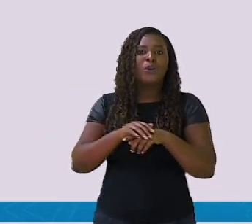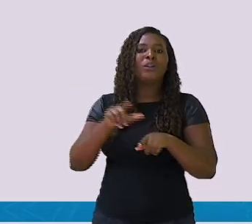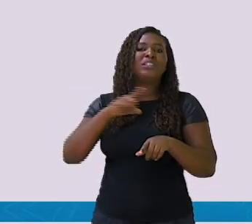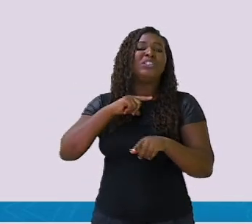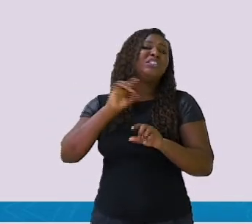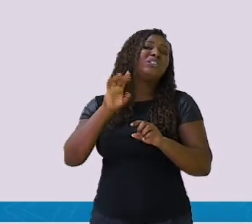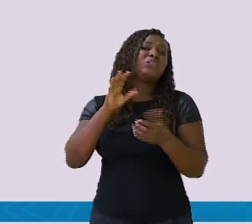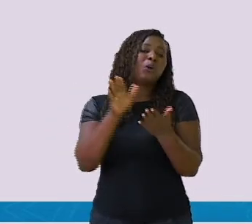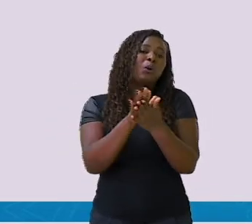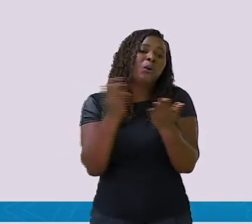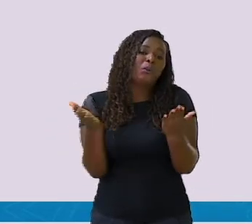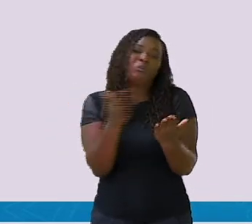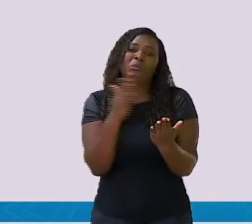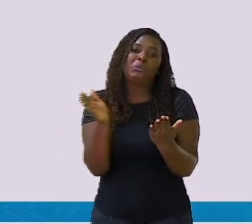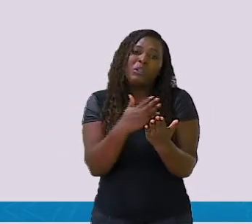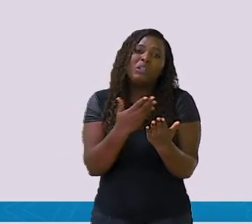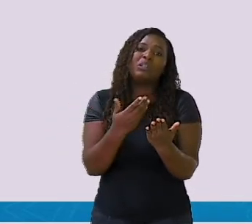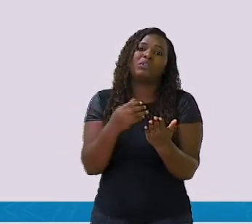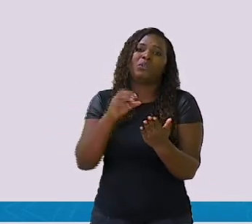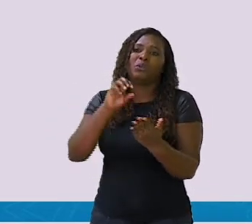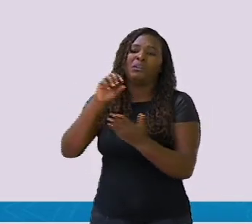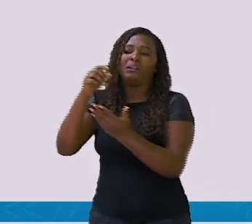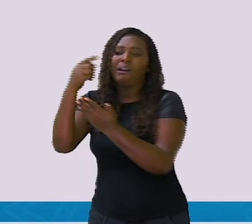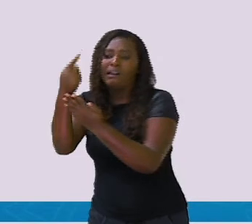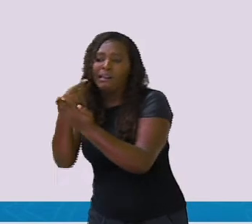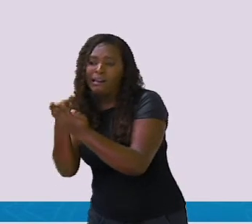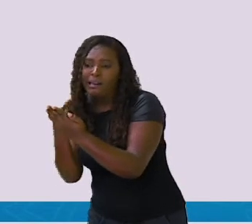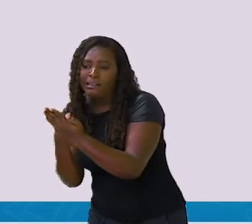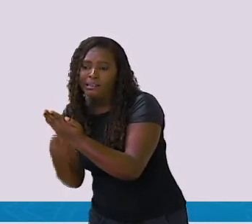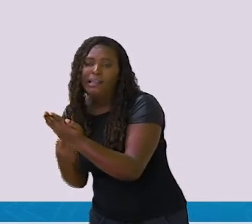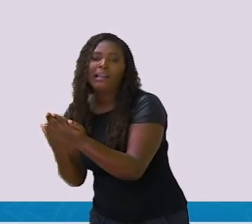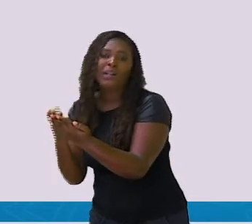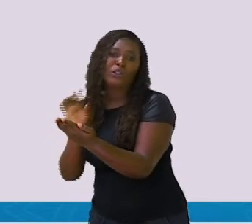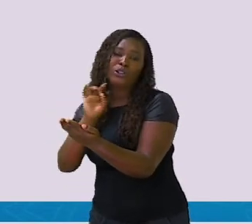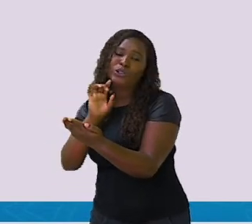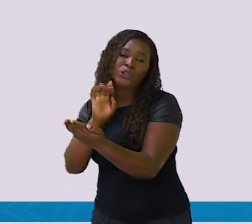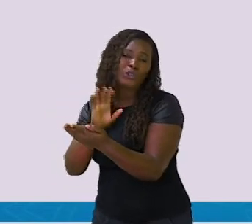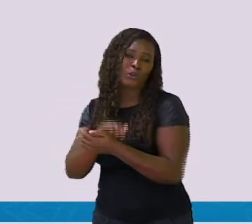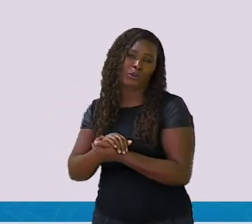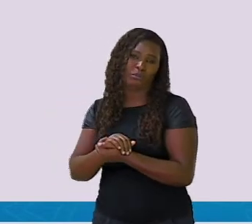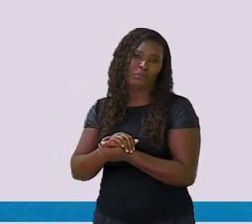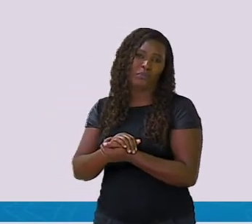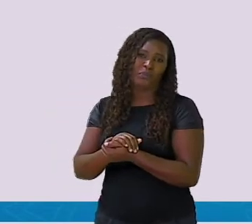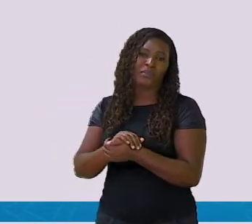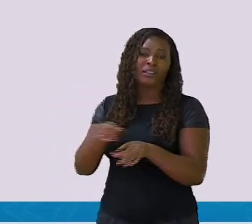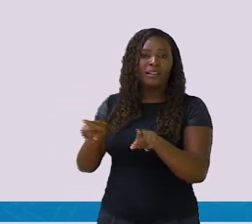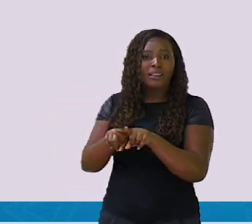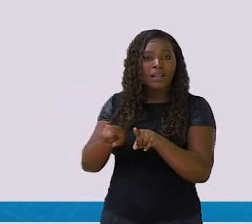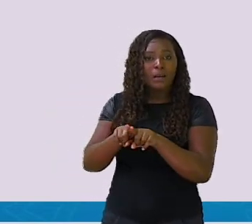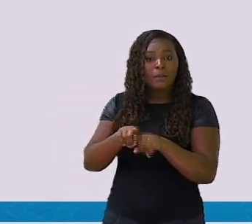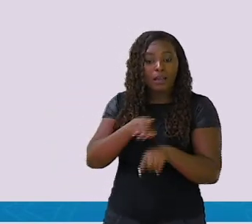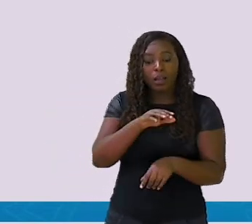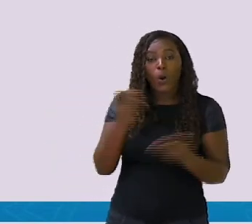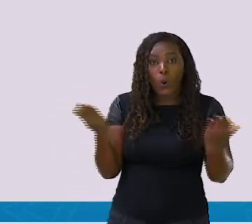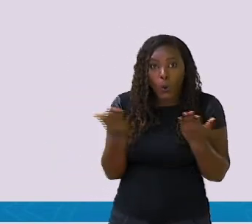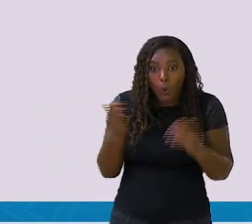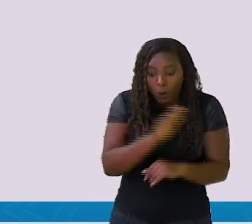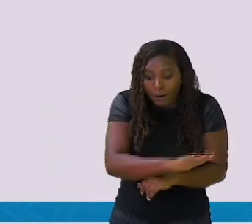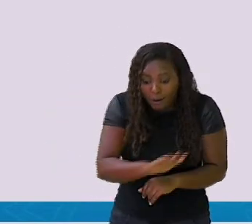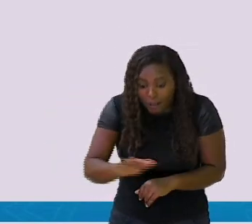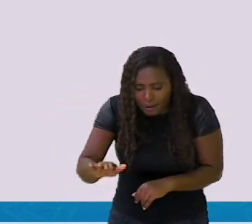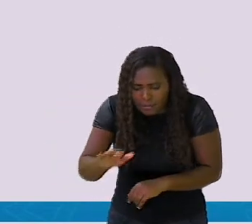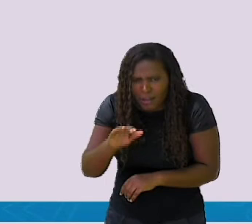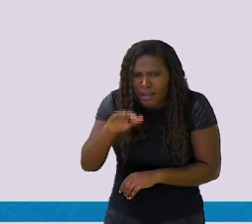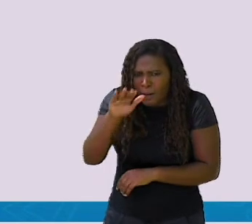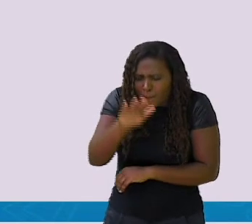hoje isso mudou muito, né? A gente tem aí, olha só, as crianças muito pequenas, elas já têm acesso a um